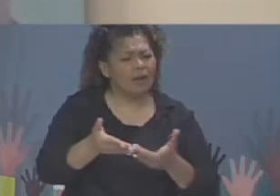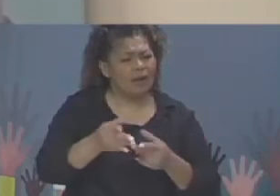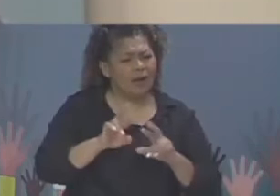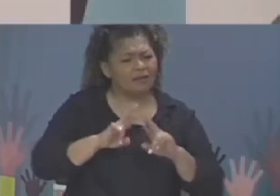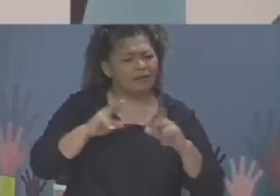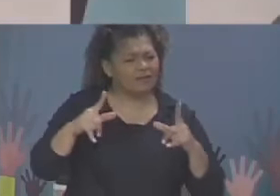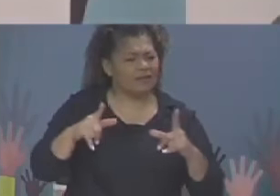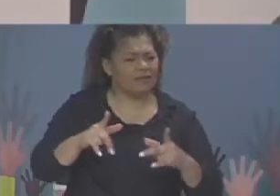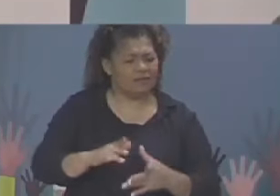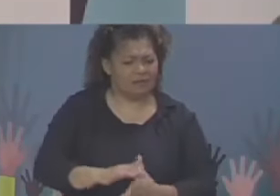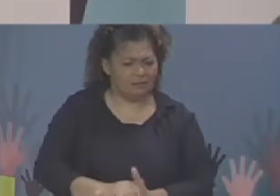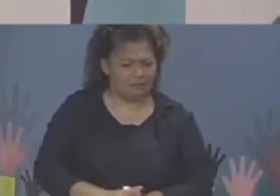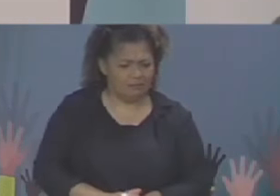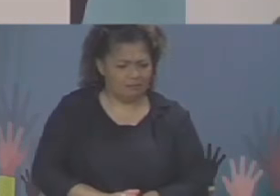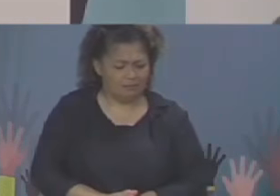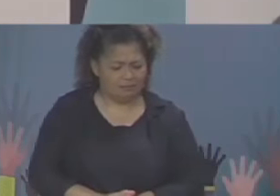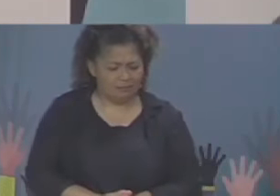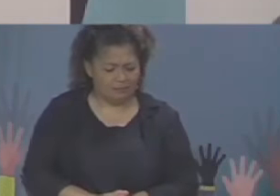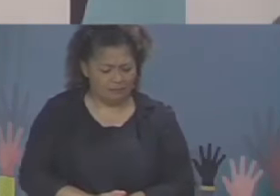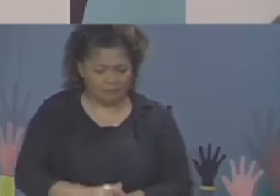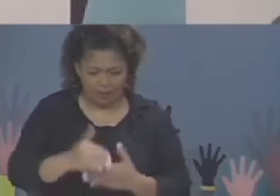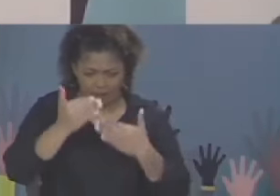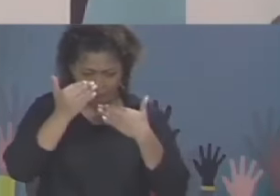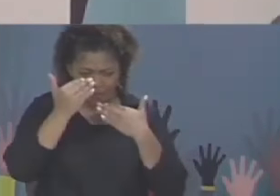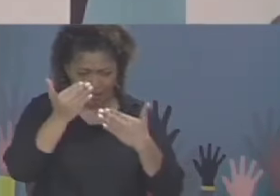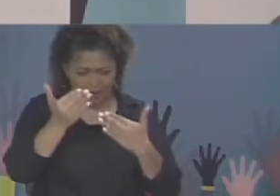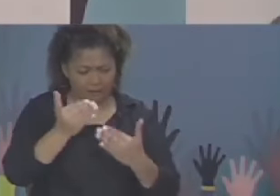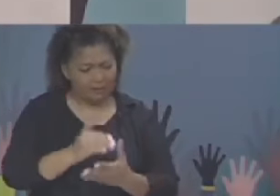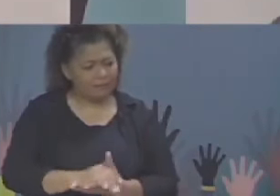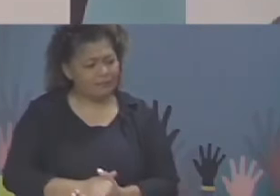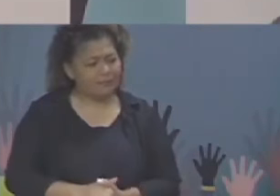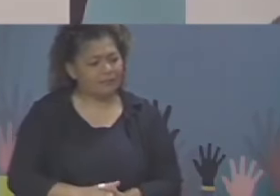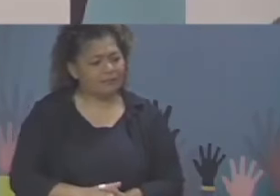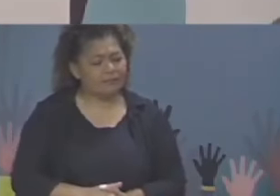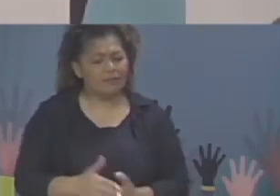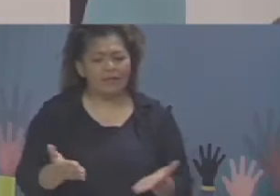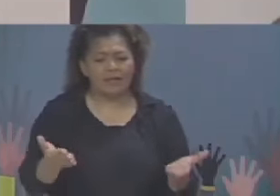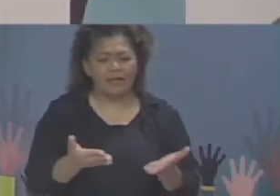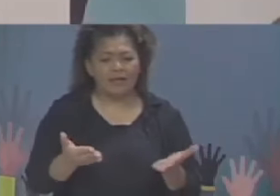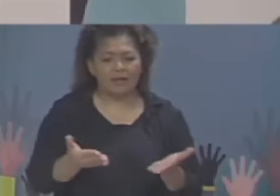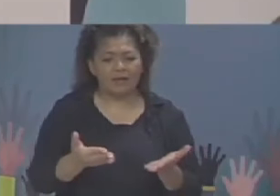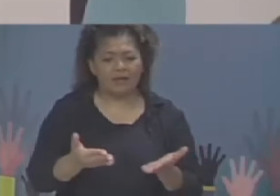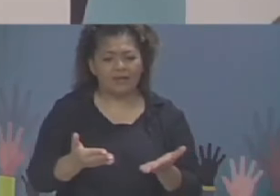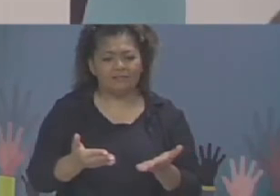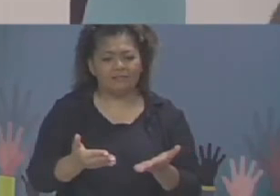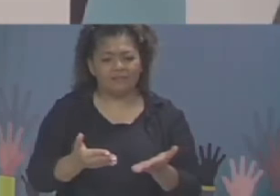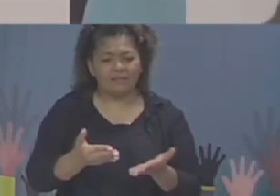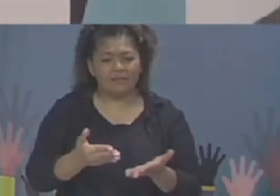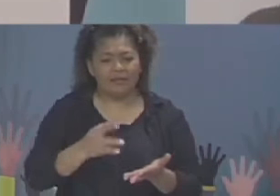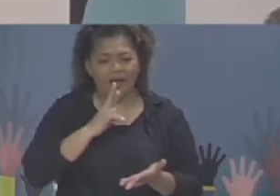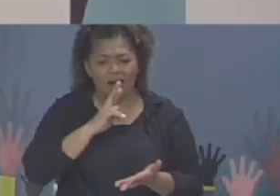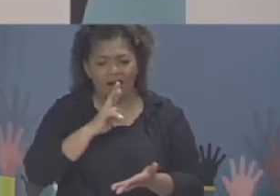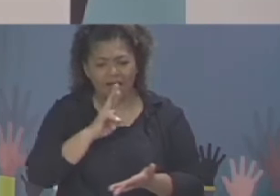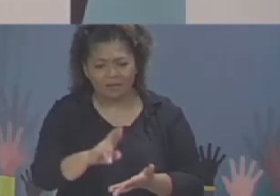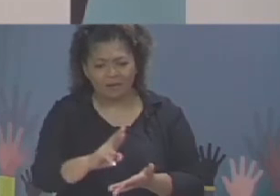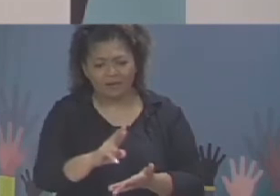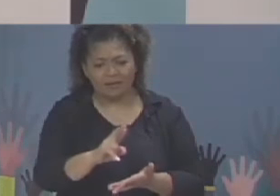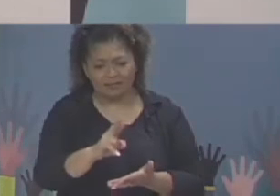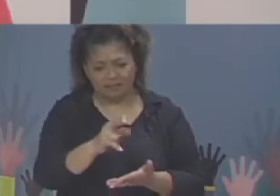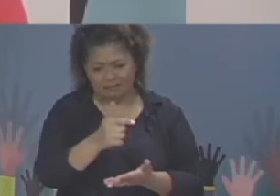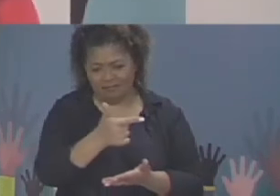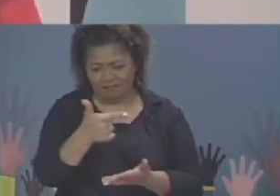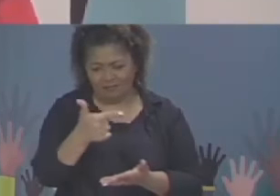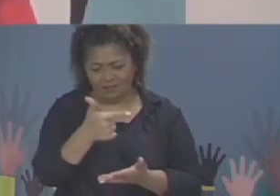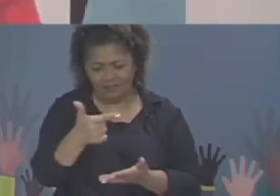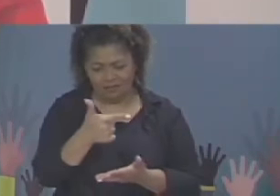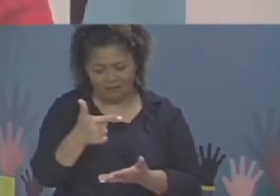Obrigado. Obrigado, candidato. Agora o candidato da chapa 22 terá 3 minutos para a resposta.